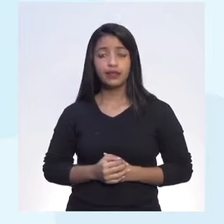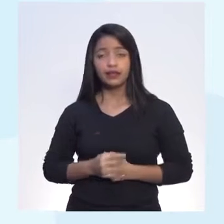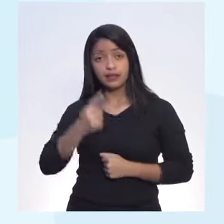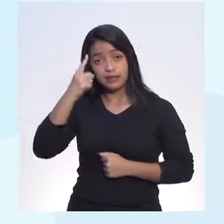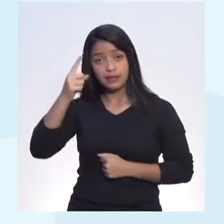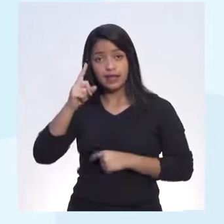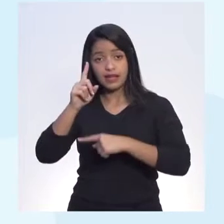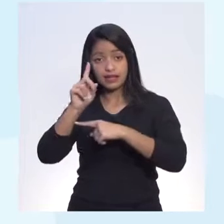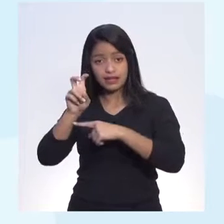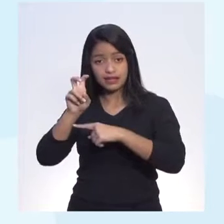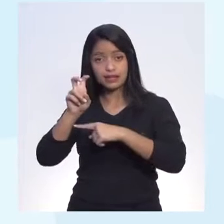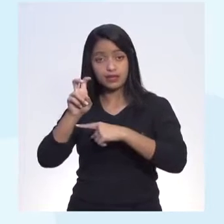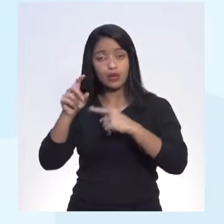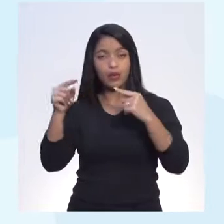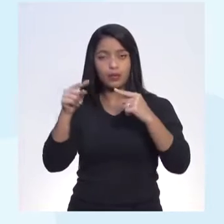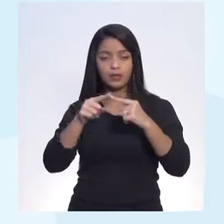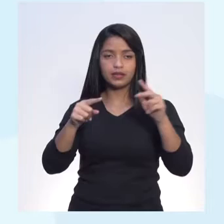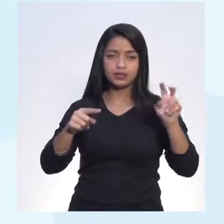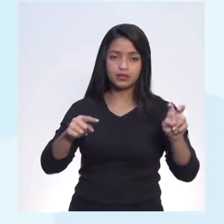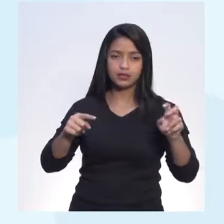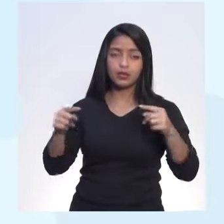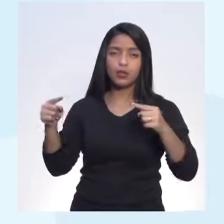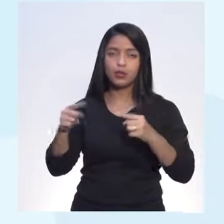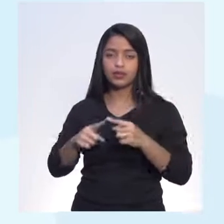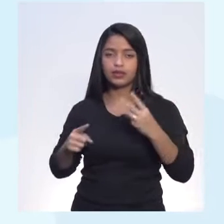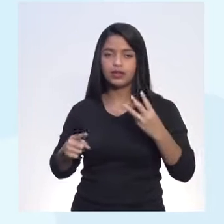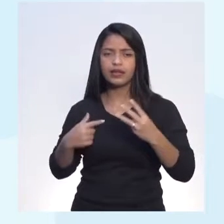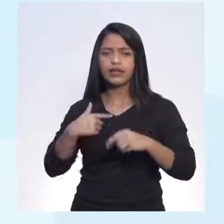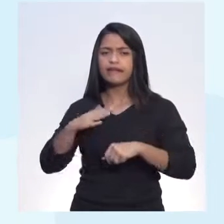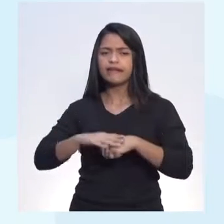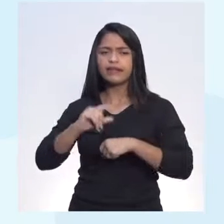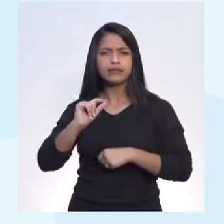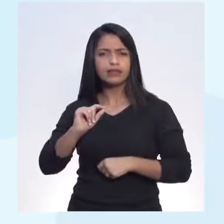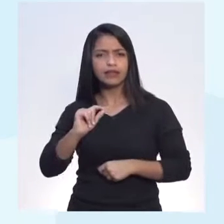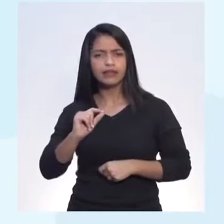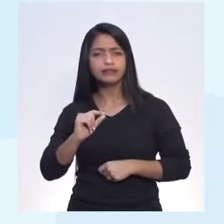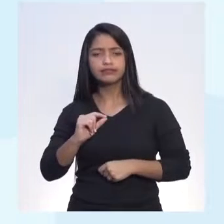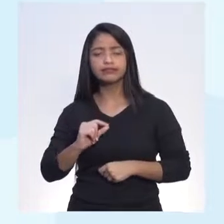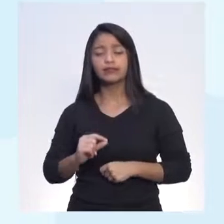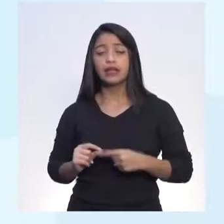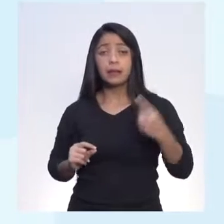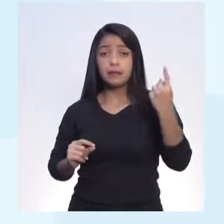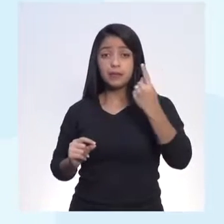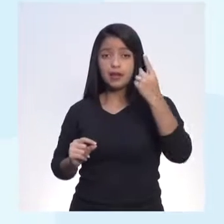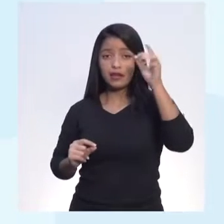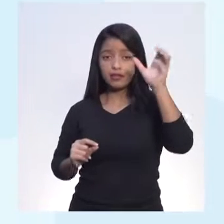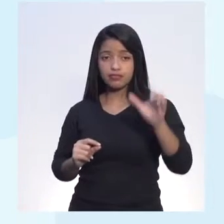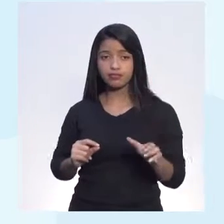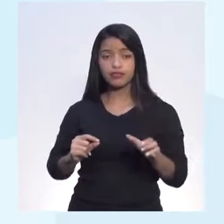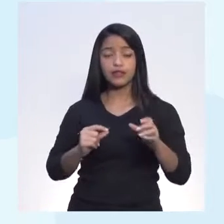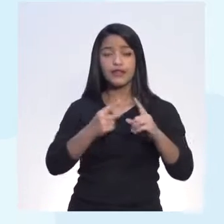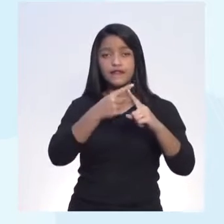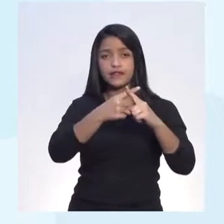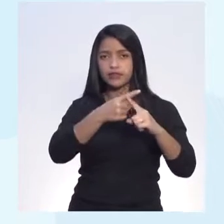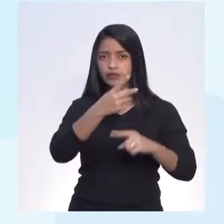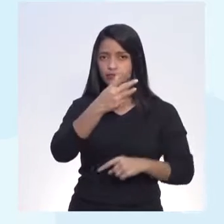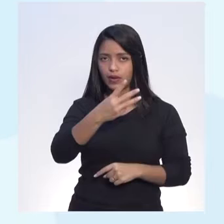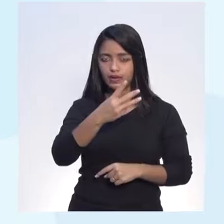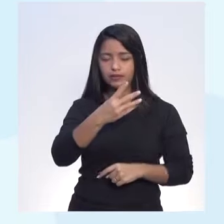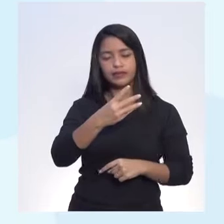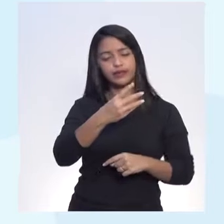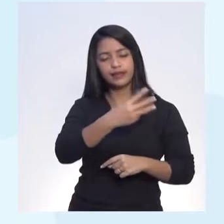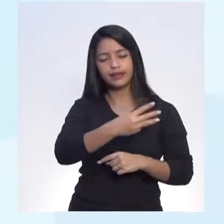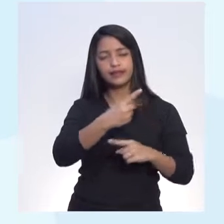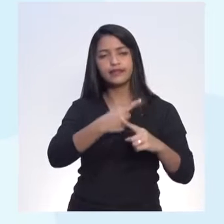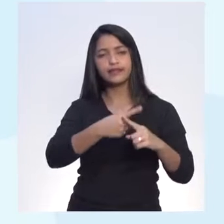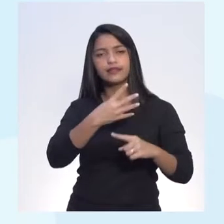né? Então, eu faço. Multiplico a primeira fração inteira por 3. 3 vezes 4, 12. 5